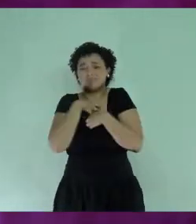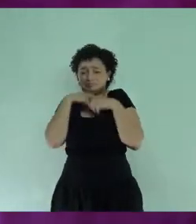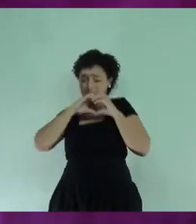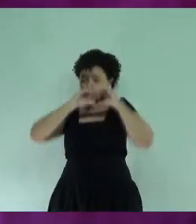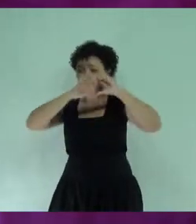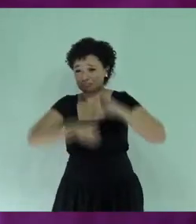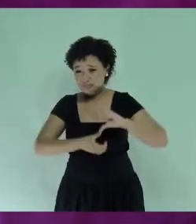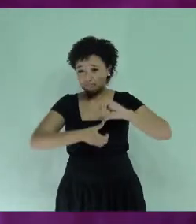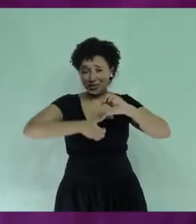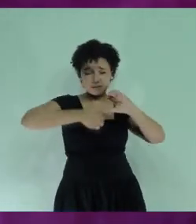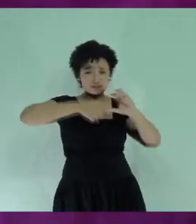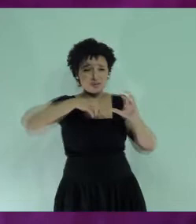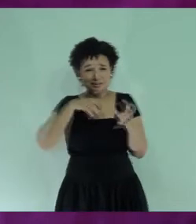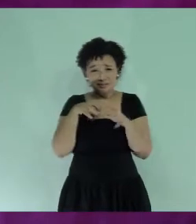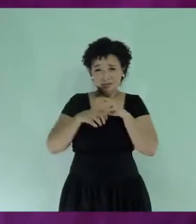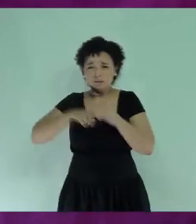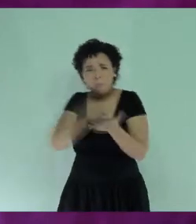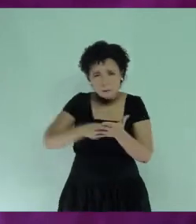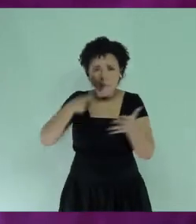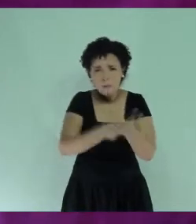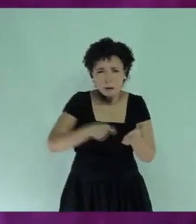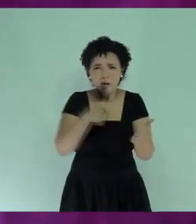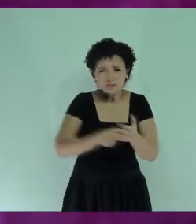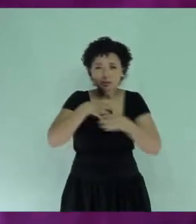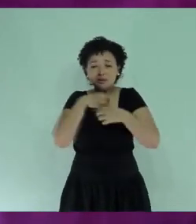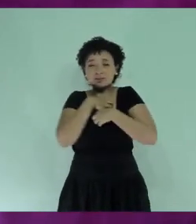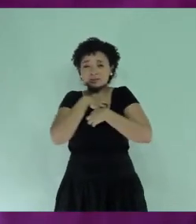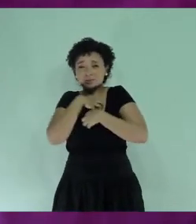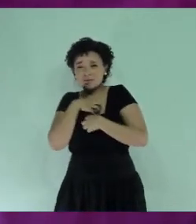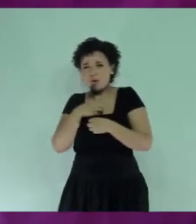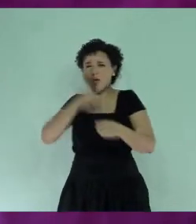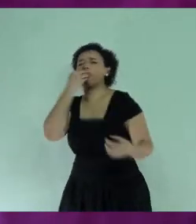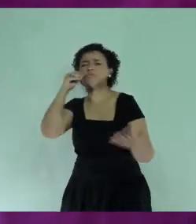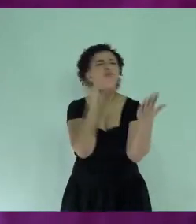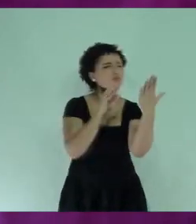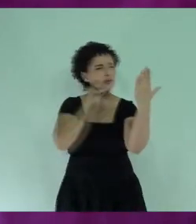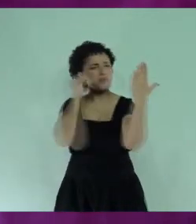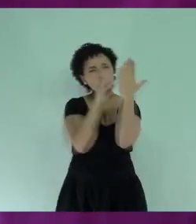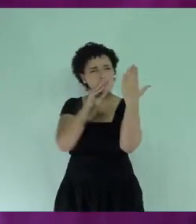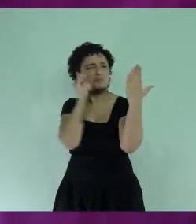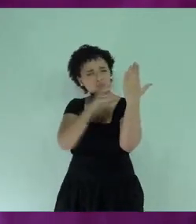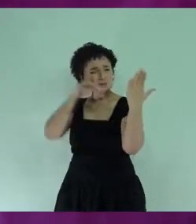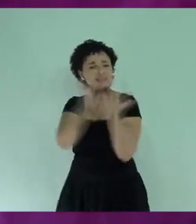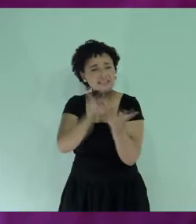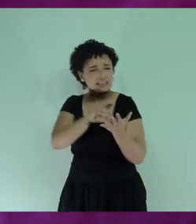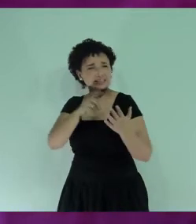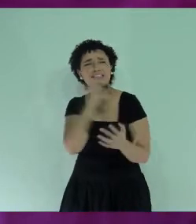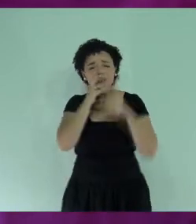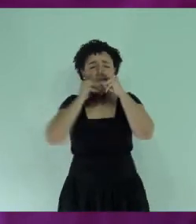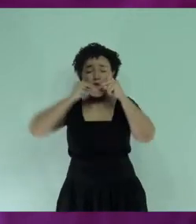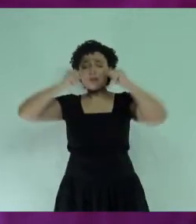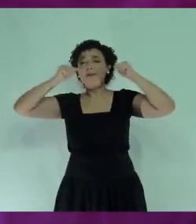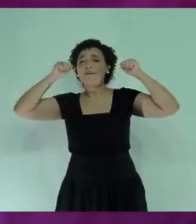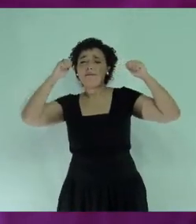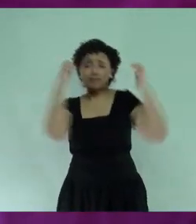sobre o peito partido, agarrar o desgarrido, perseguir o maldito sem sentir, cuspir na face faceira franca, fresca da tua